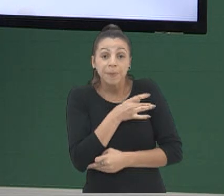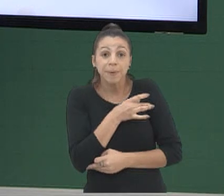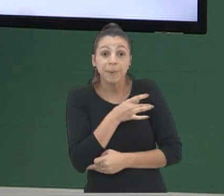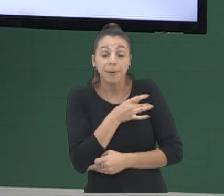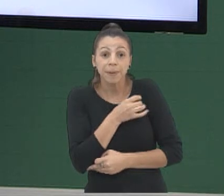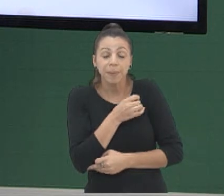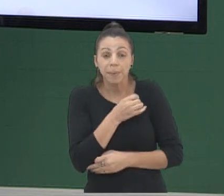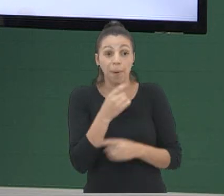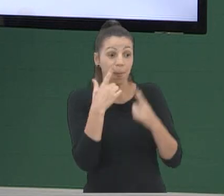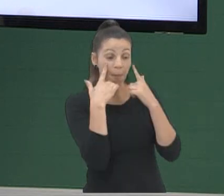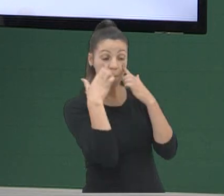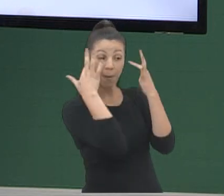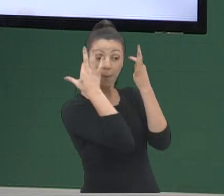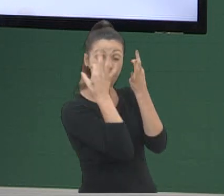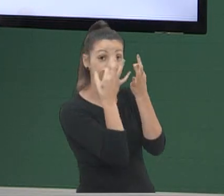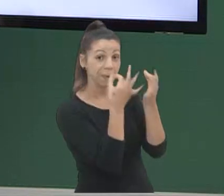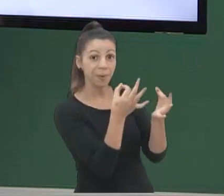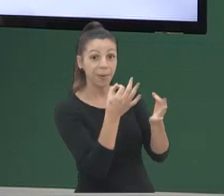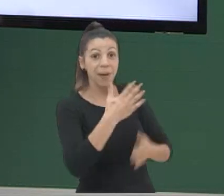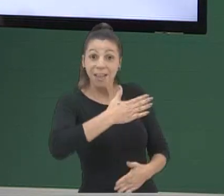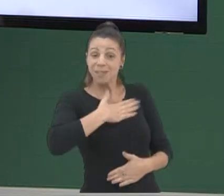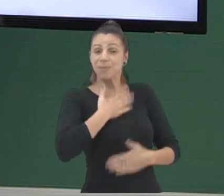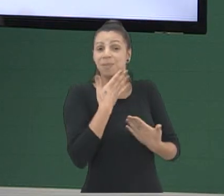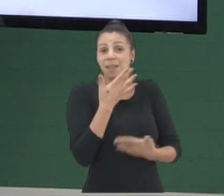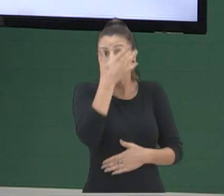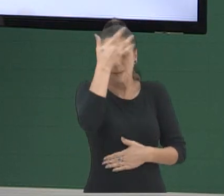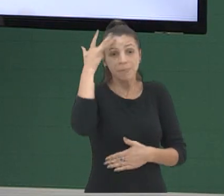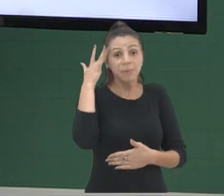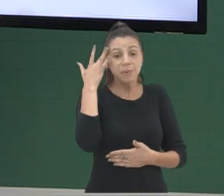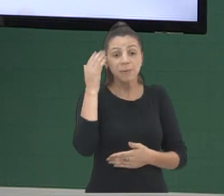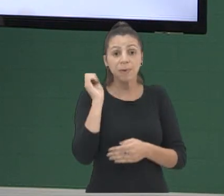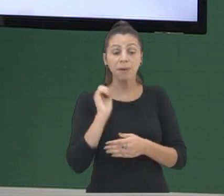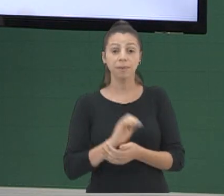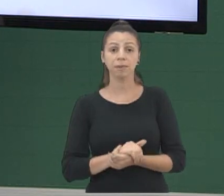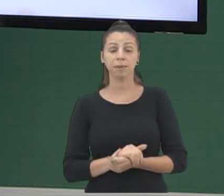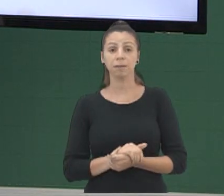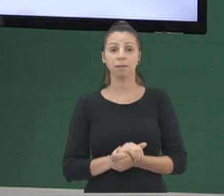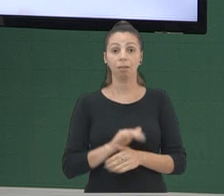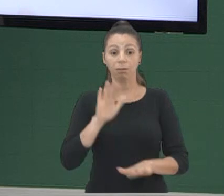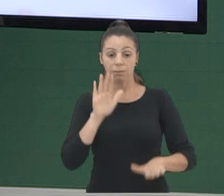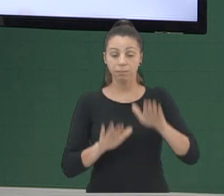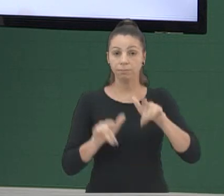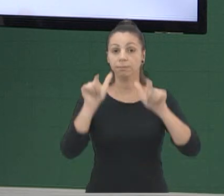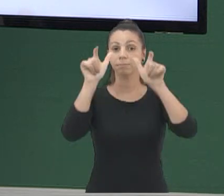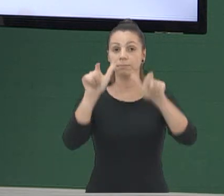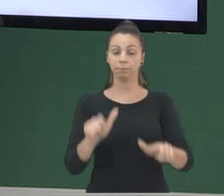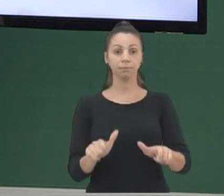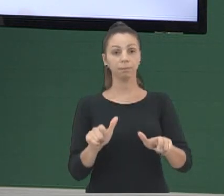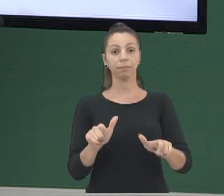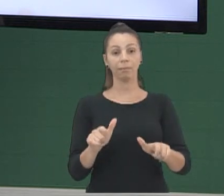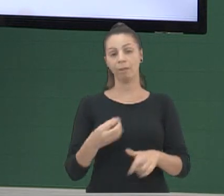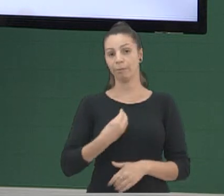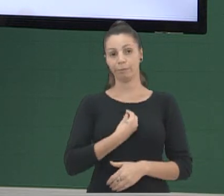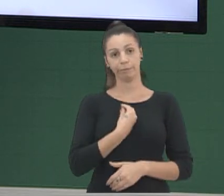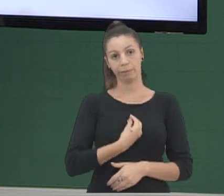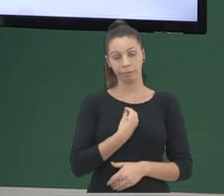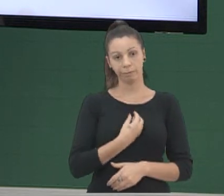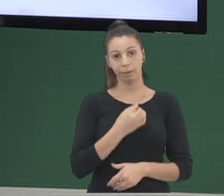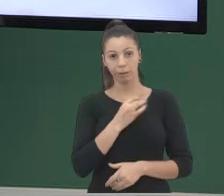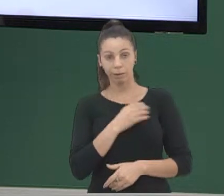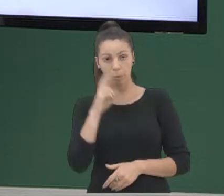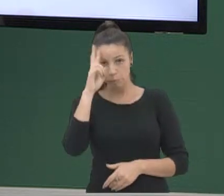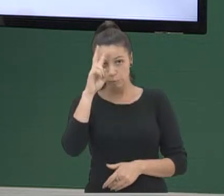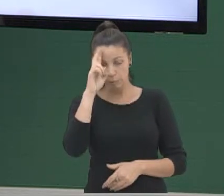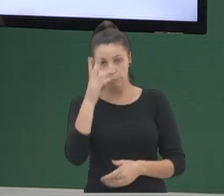uma admiração, o assustar dos personagens. Dependendo do lugar, não dá para viver uma história de terror,